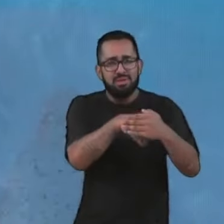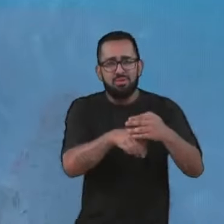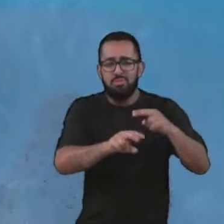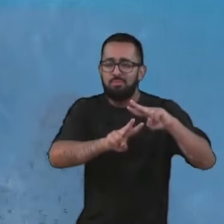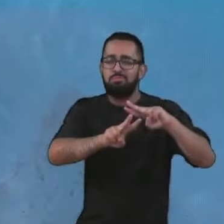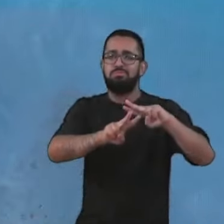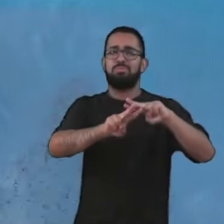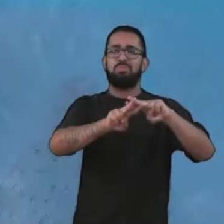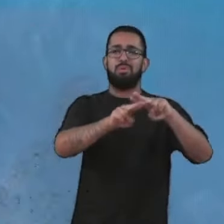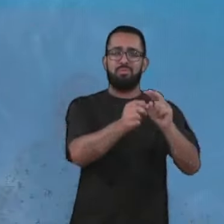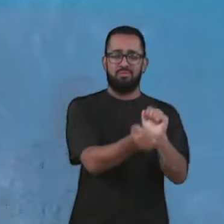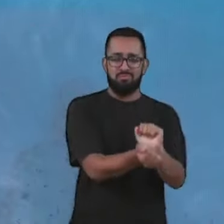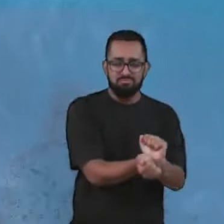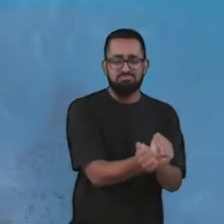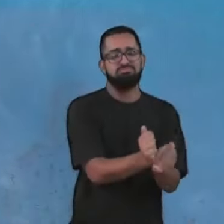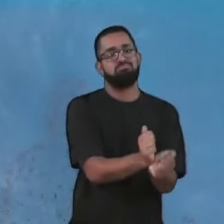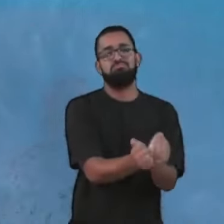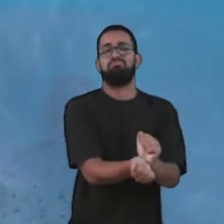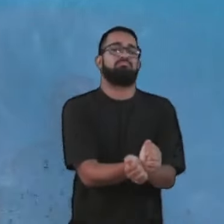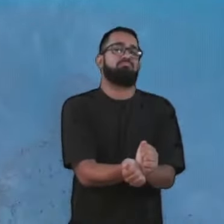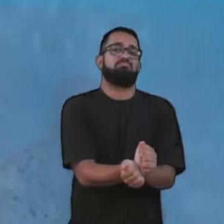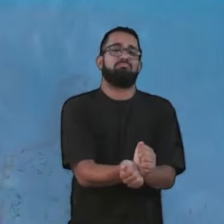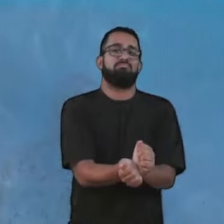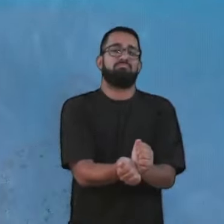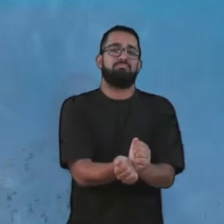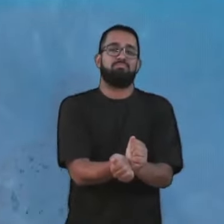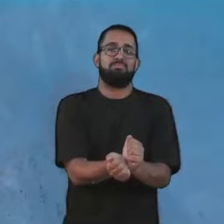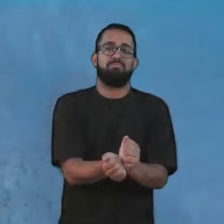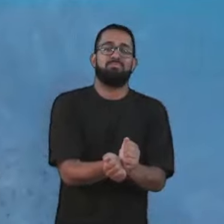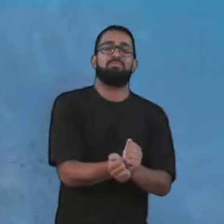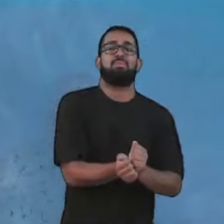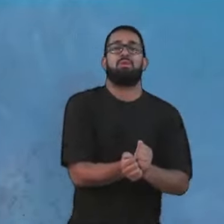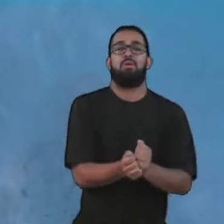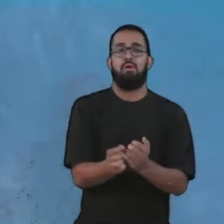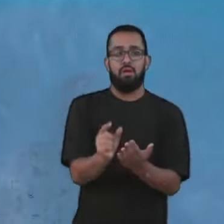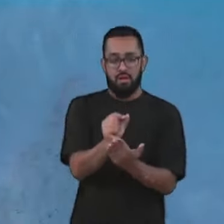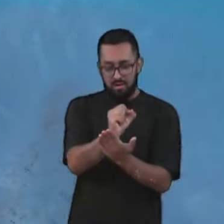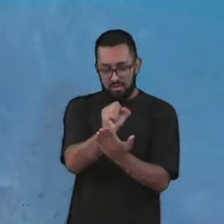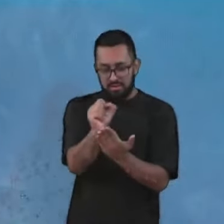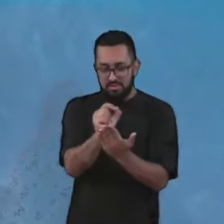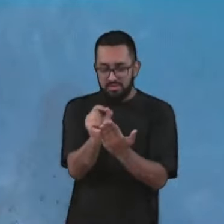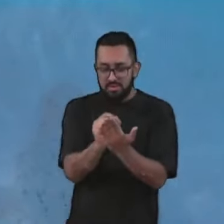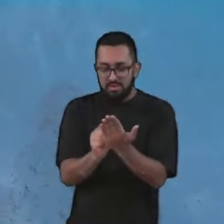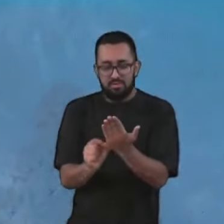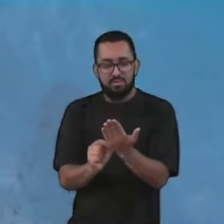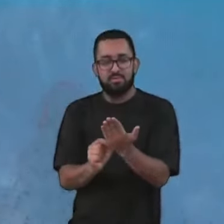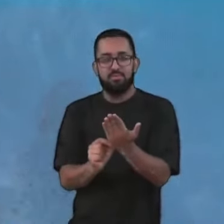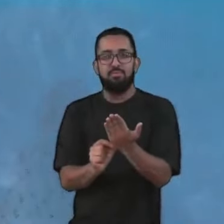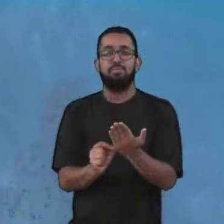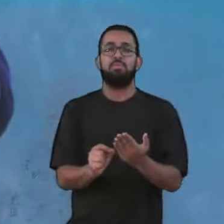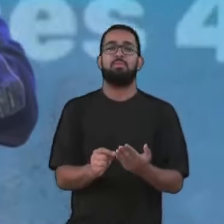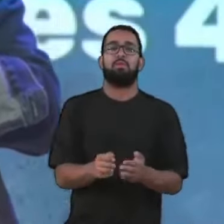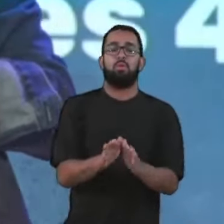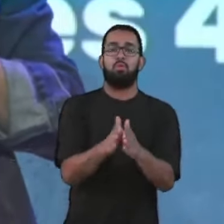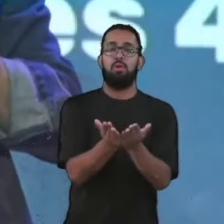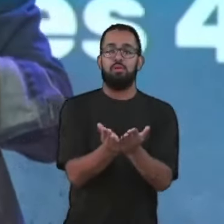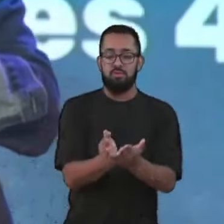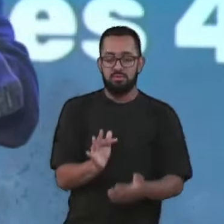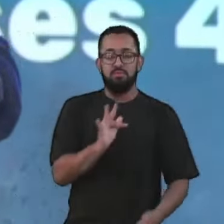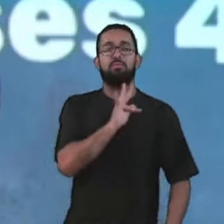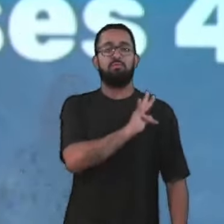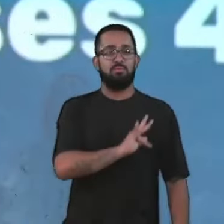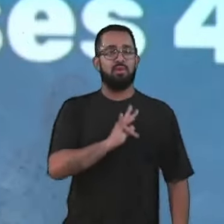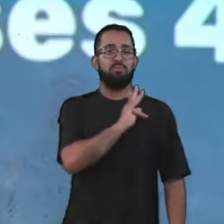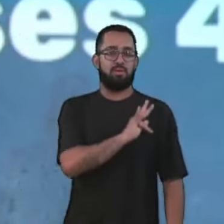preso é para que aqueles que estão fora se alegrassem no Senhor. Olha o segredo da alegria de